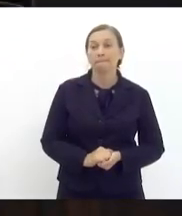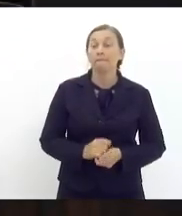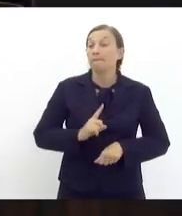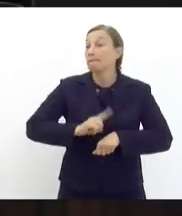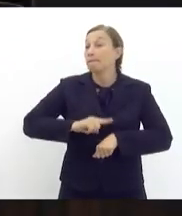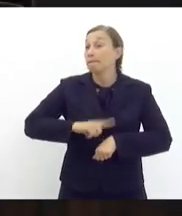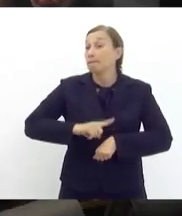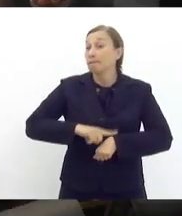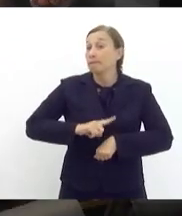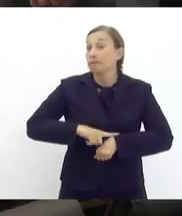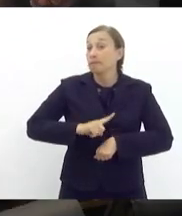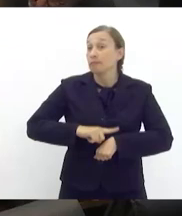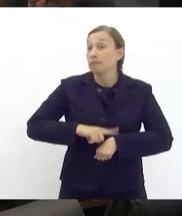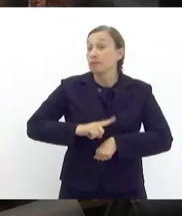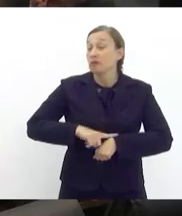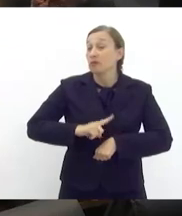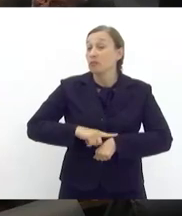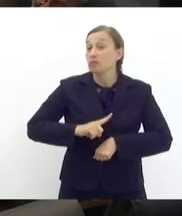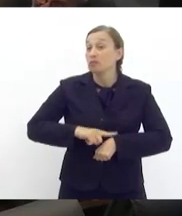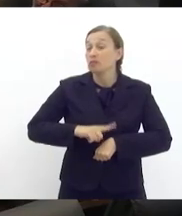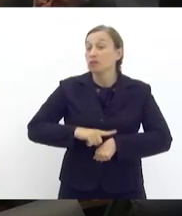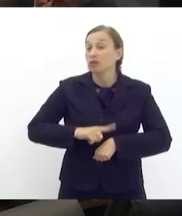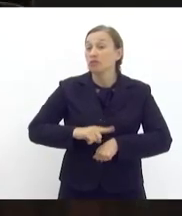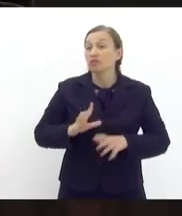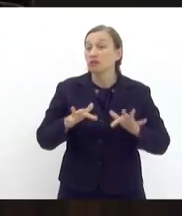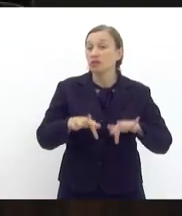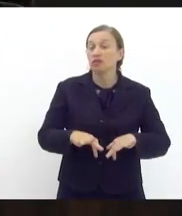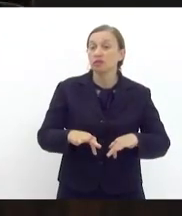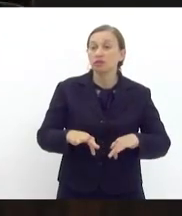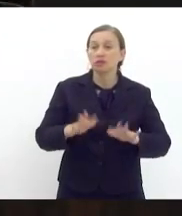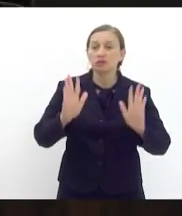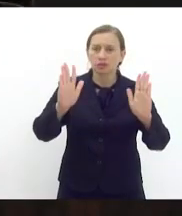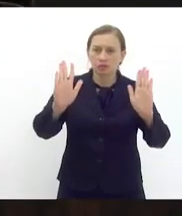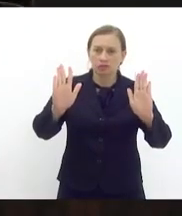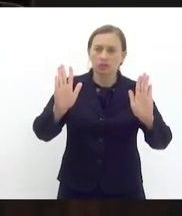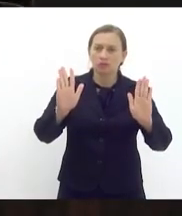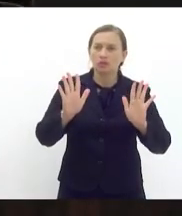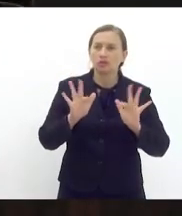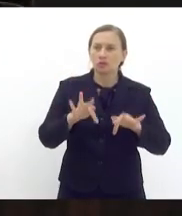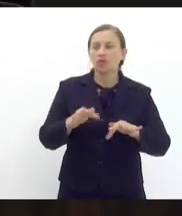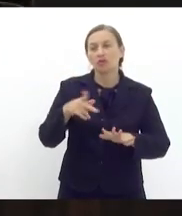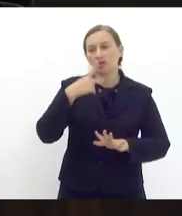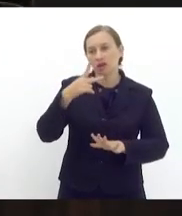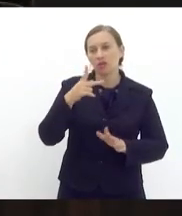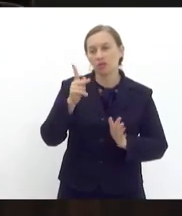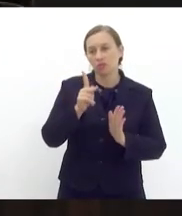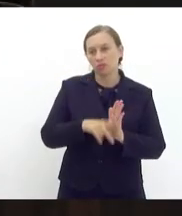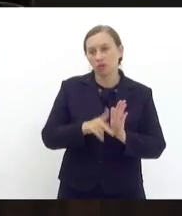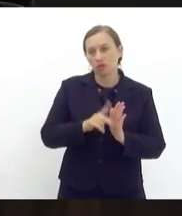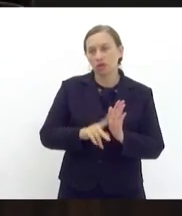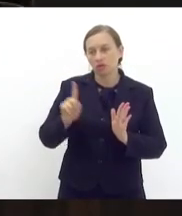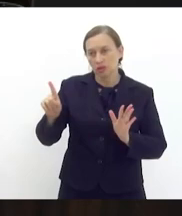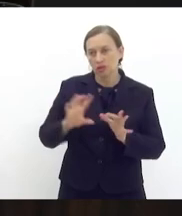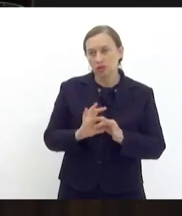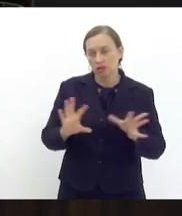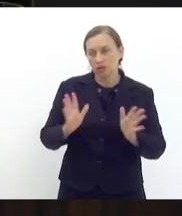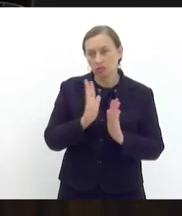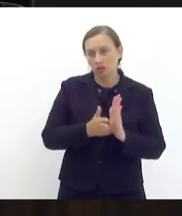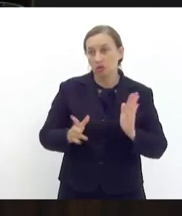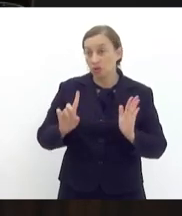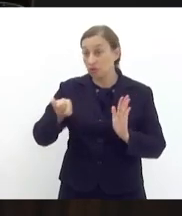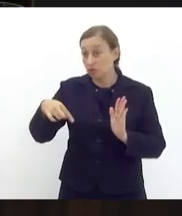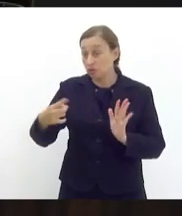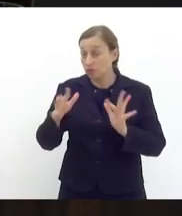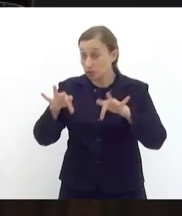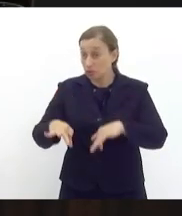tempo tem minutos o tempo esgotou eu vou fazer projeto e deixo vossa excelência fazer um pela ordem no final